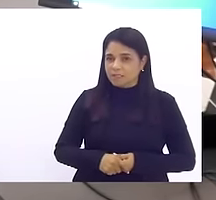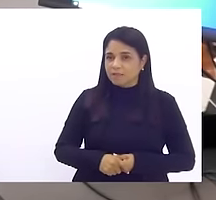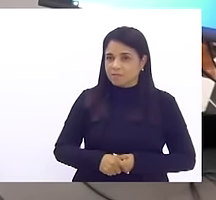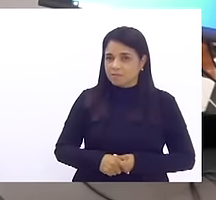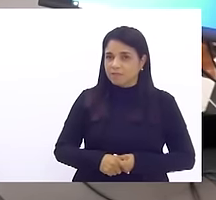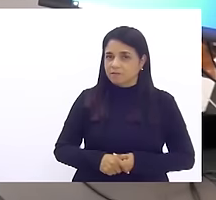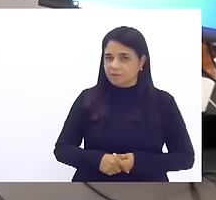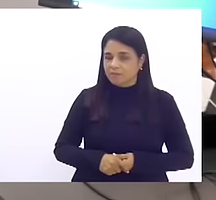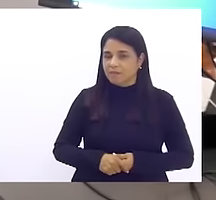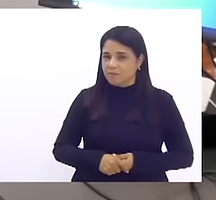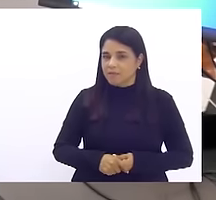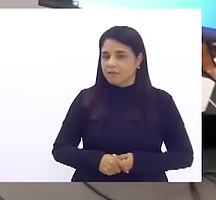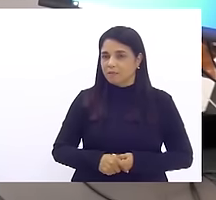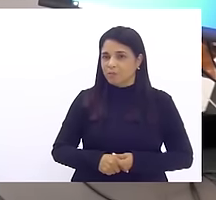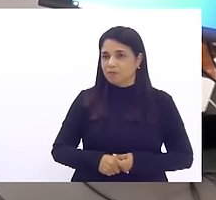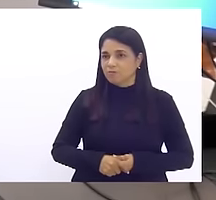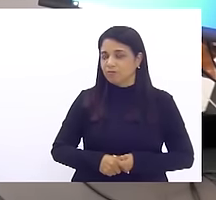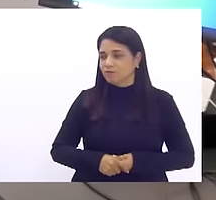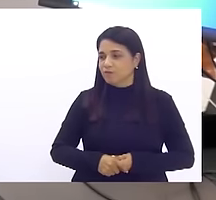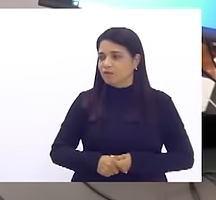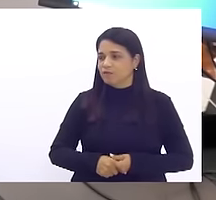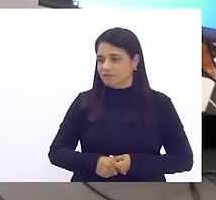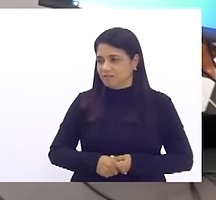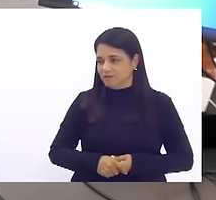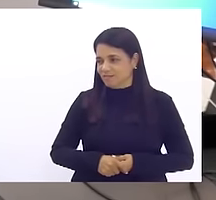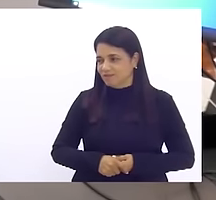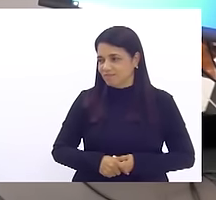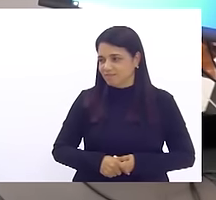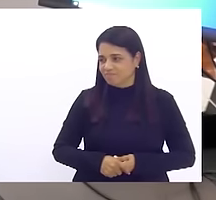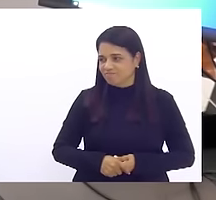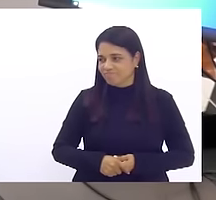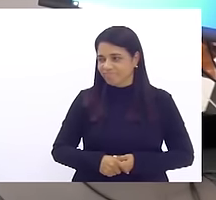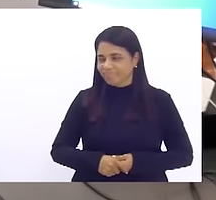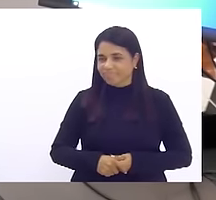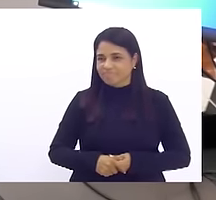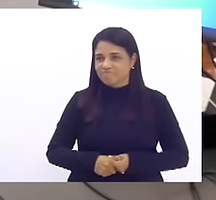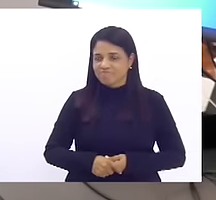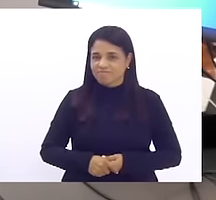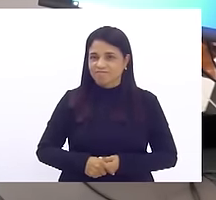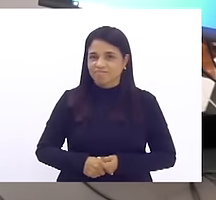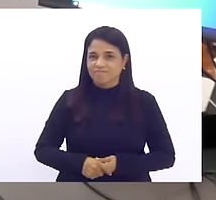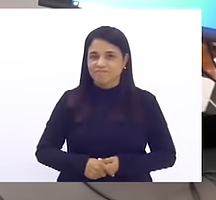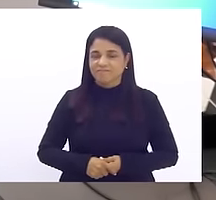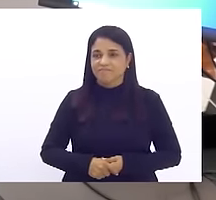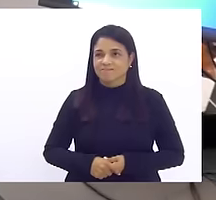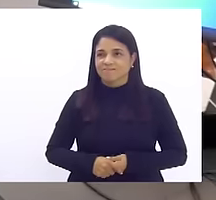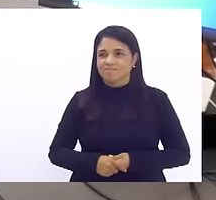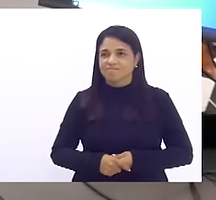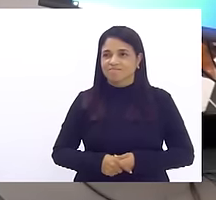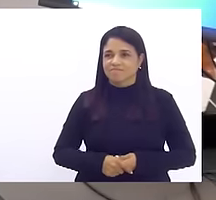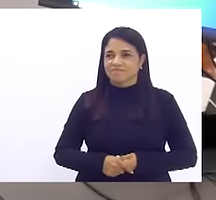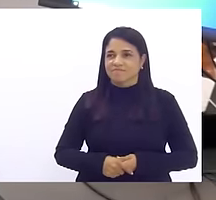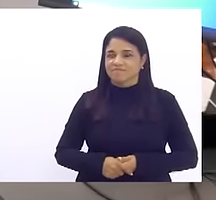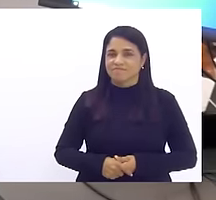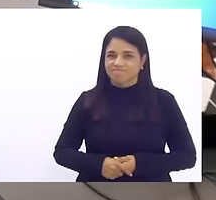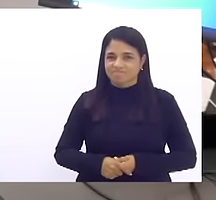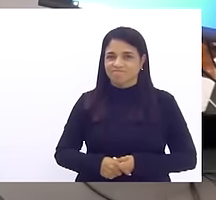não explicar também esse volume de carros para 70 fiscais para 70 fiscais